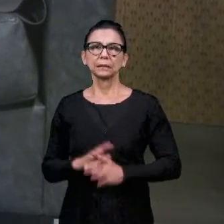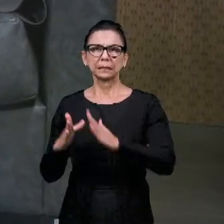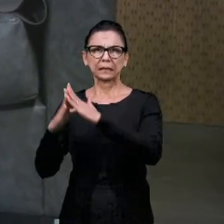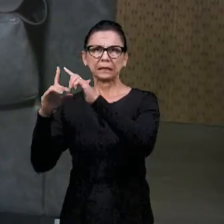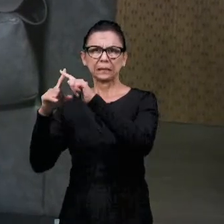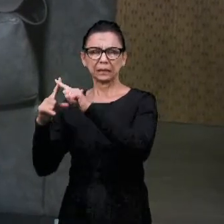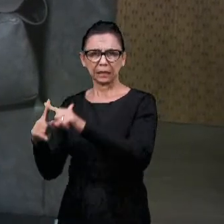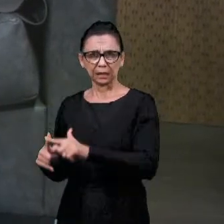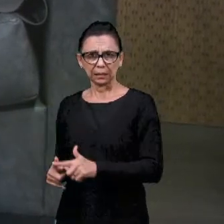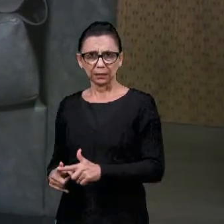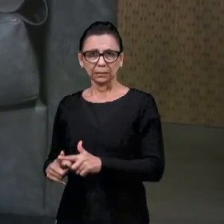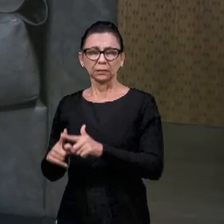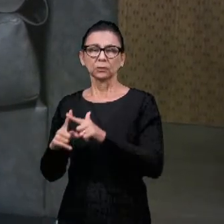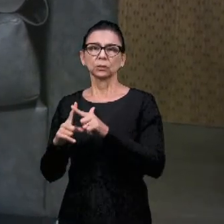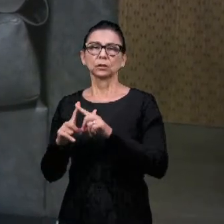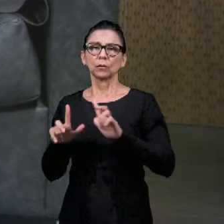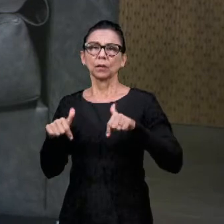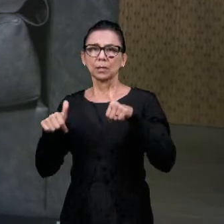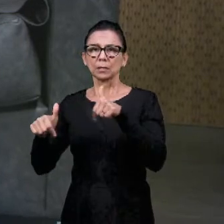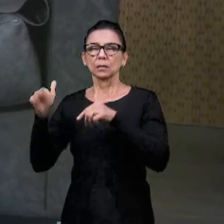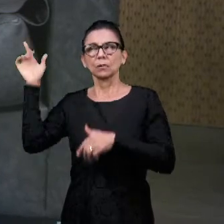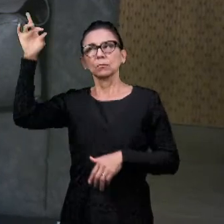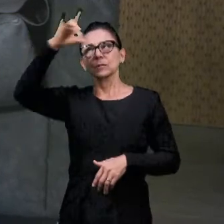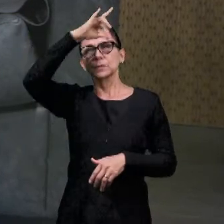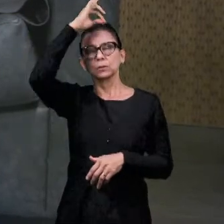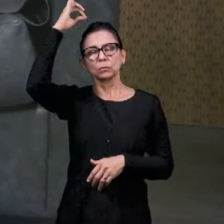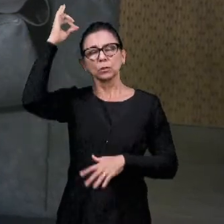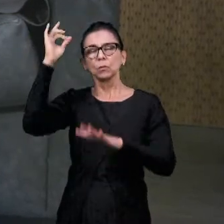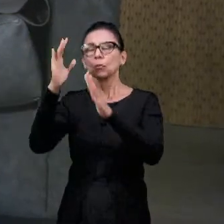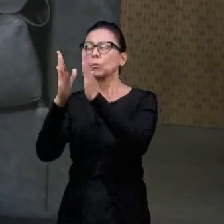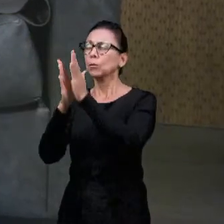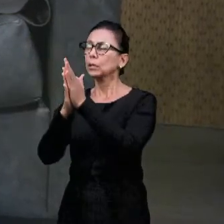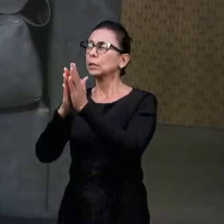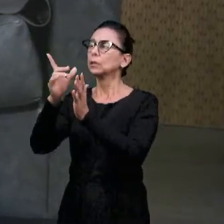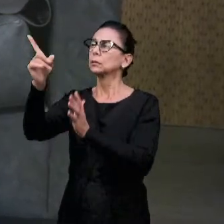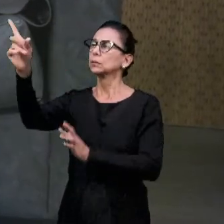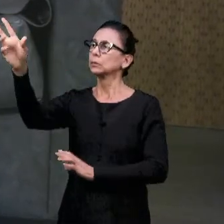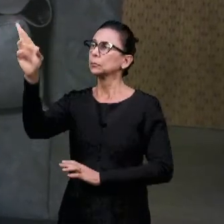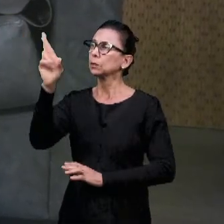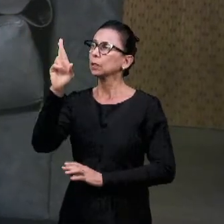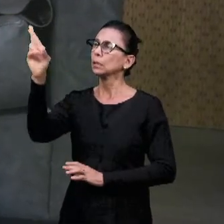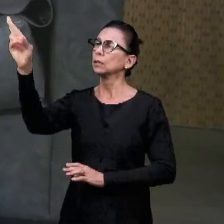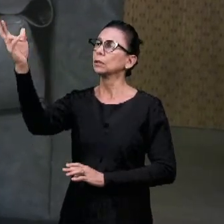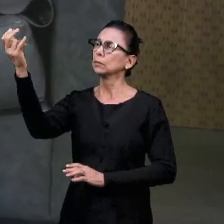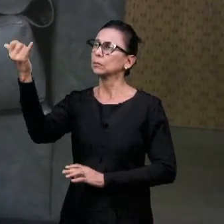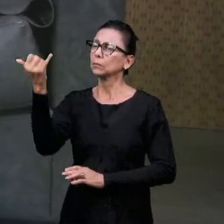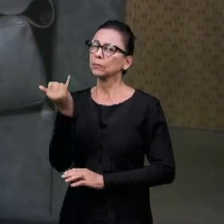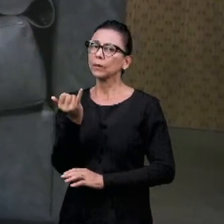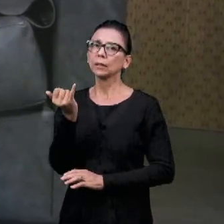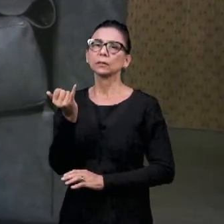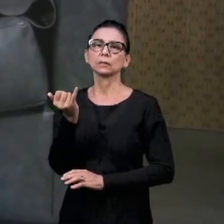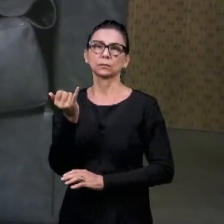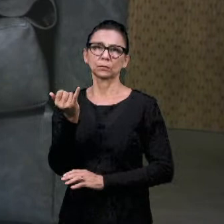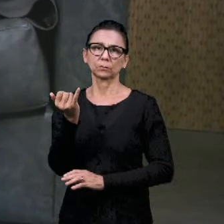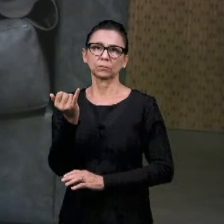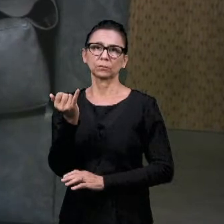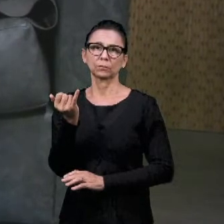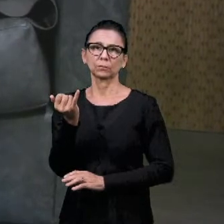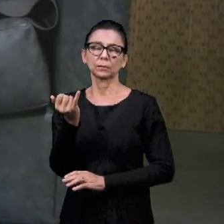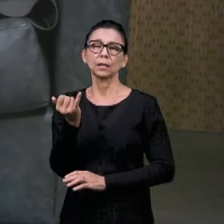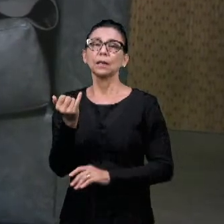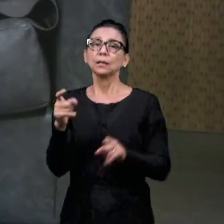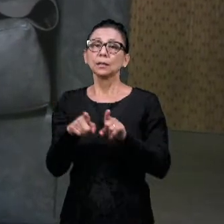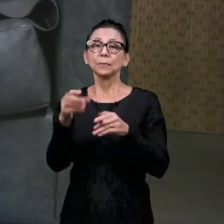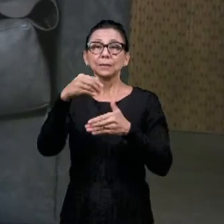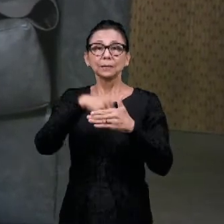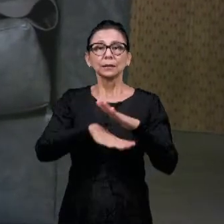igreja, com a operação do Espírito Santo, com resposta à oração, com a voz do Senhor falando, é viver isso tudo dentro de